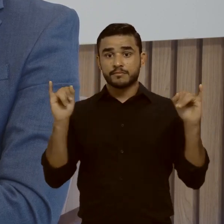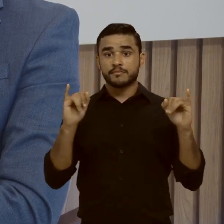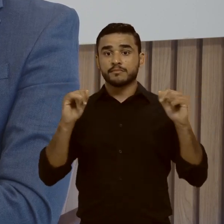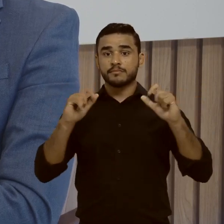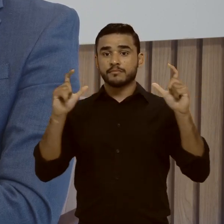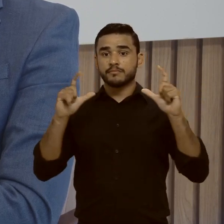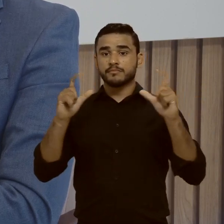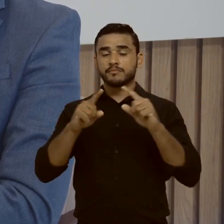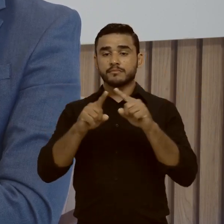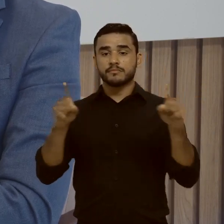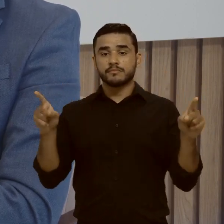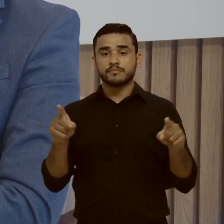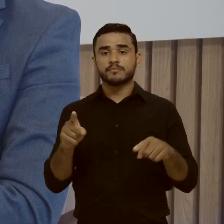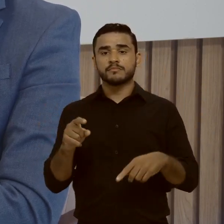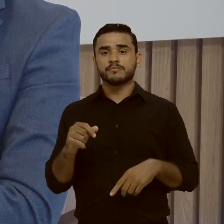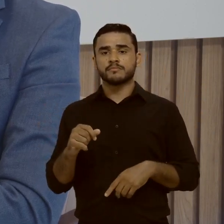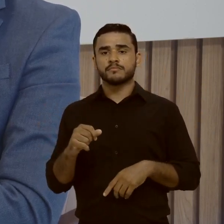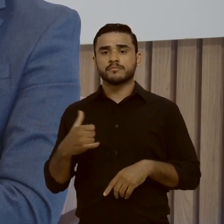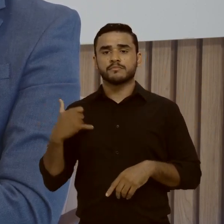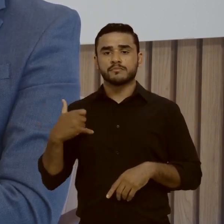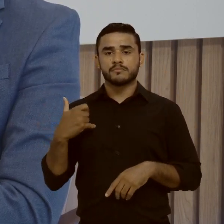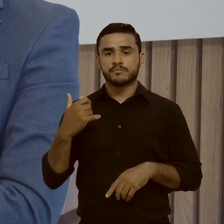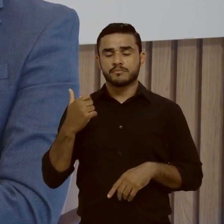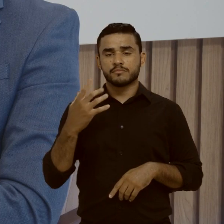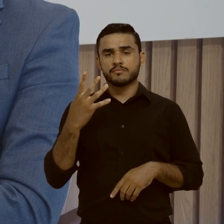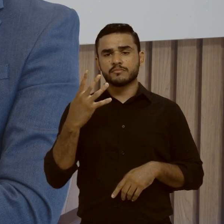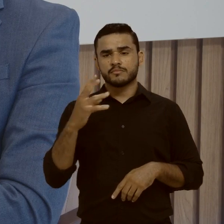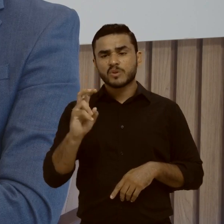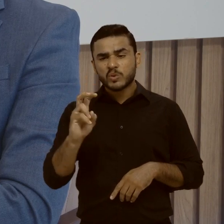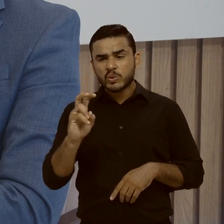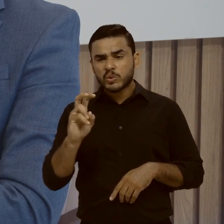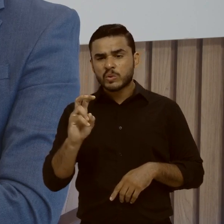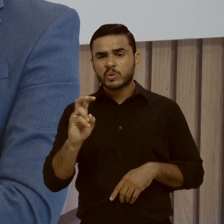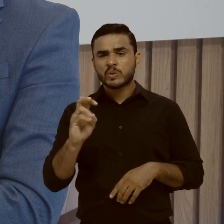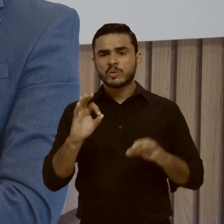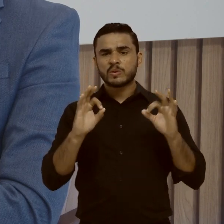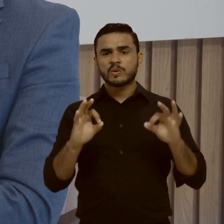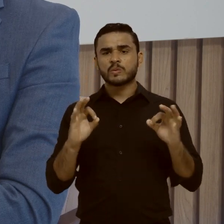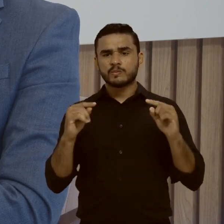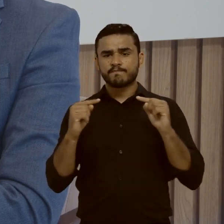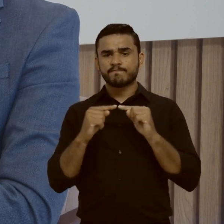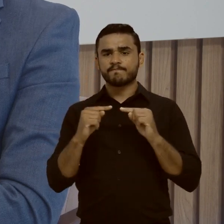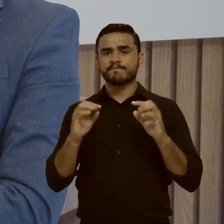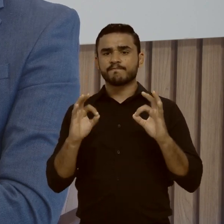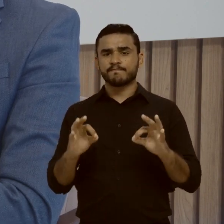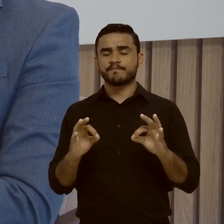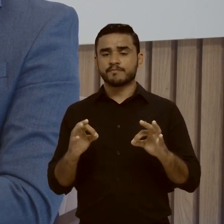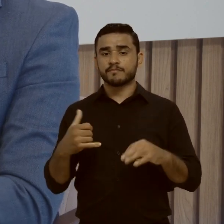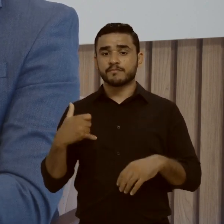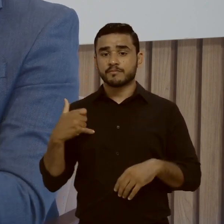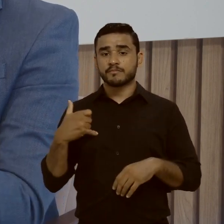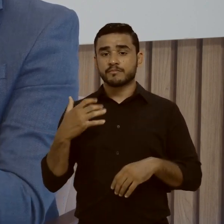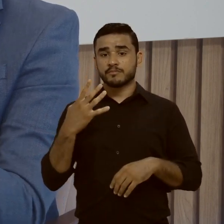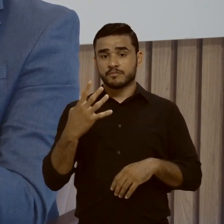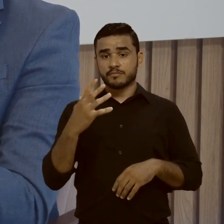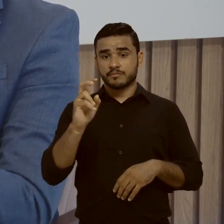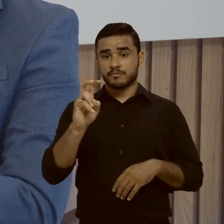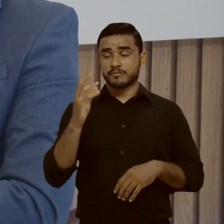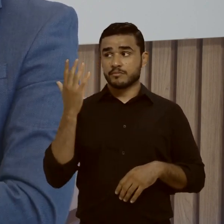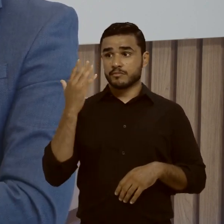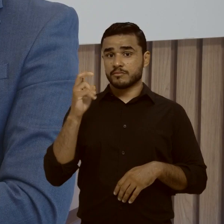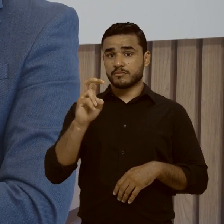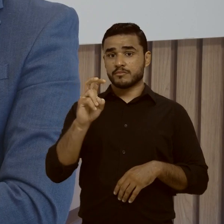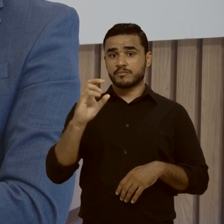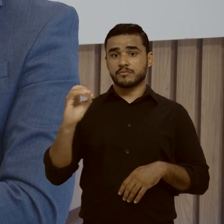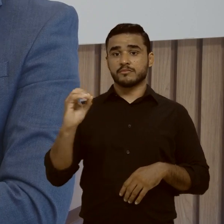né? Gente, se você tem mais de 45 anos, que é a nova orientação, antigamente era 50, mas a gente baixou